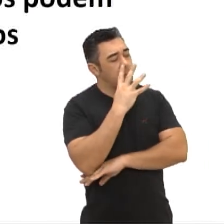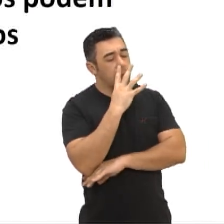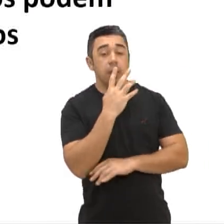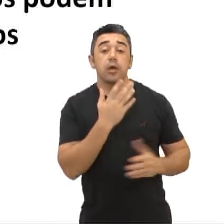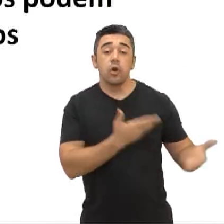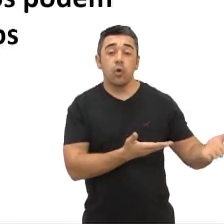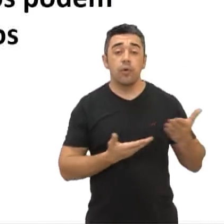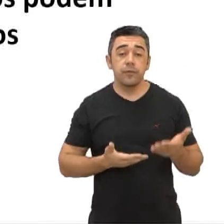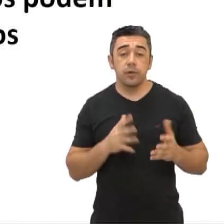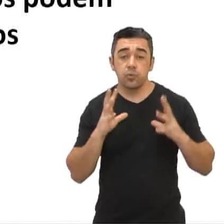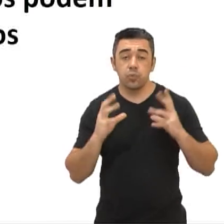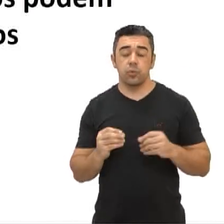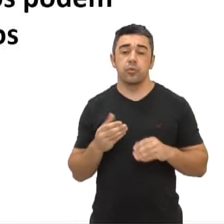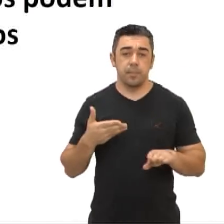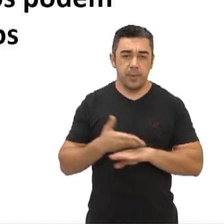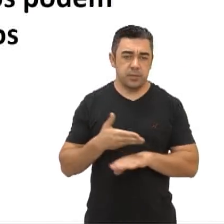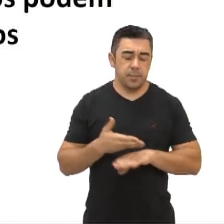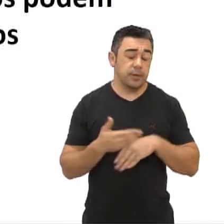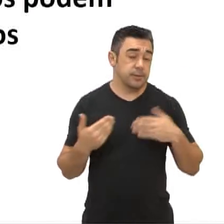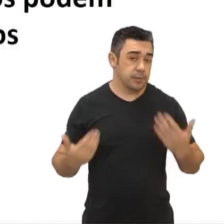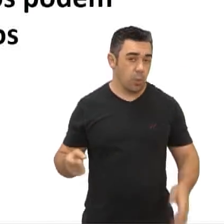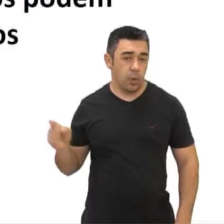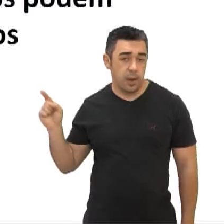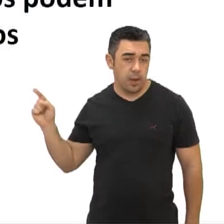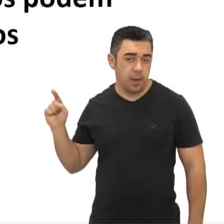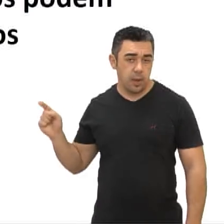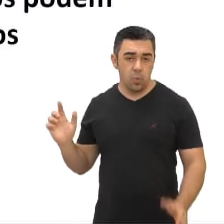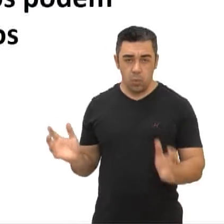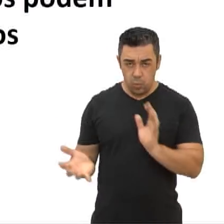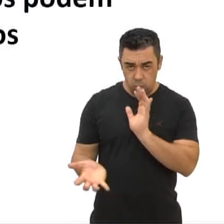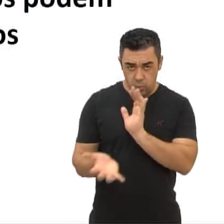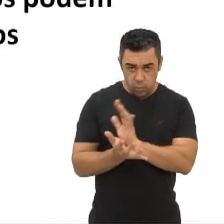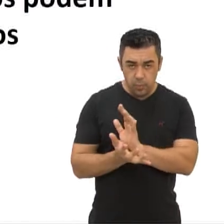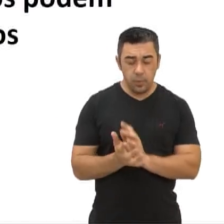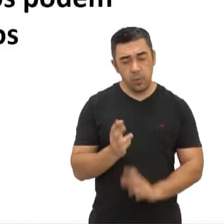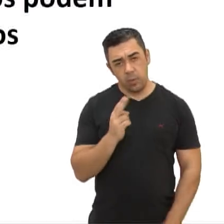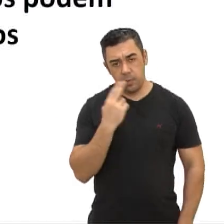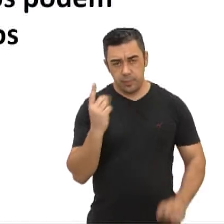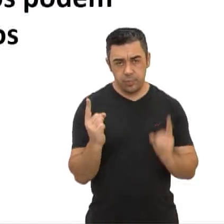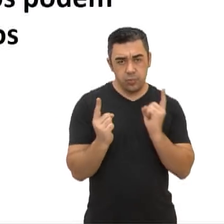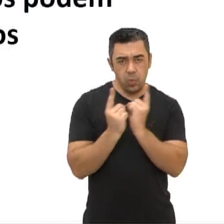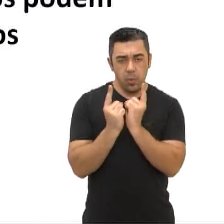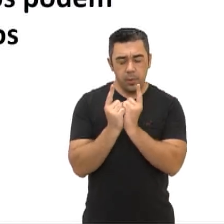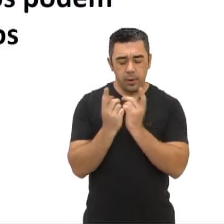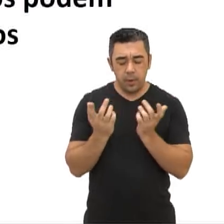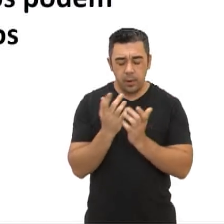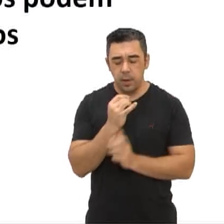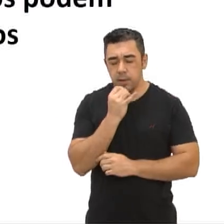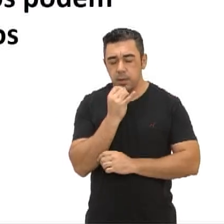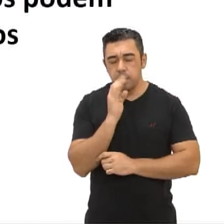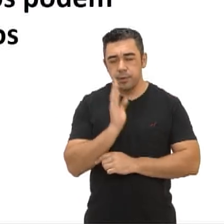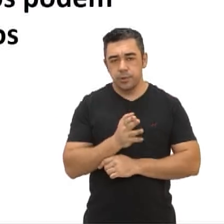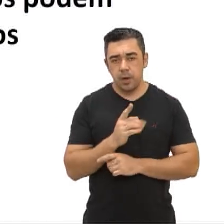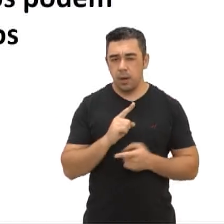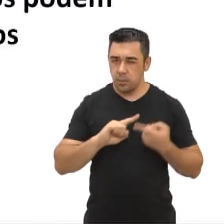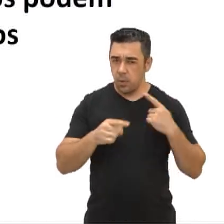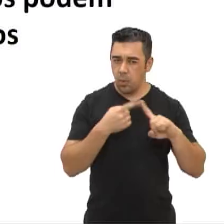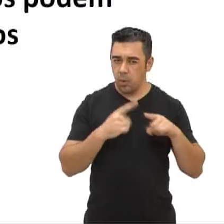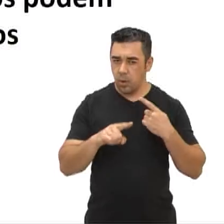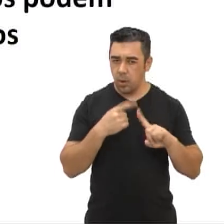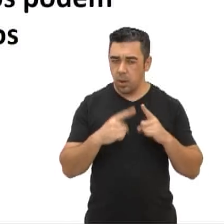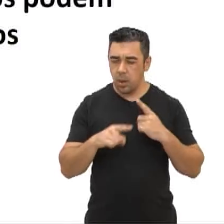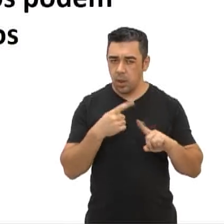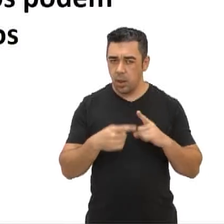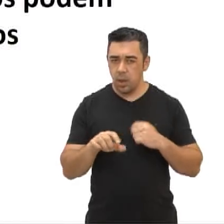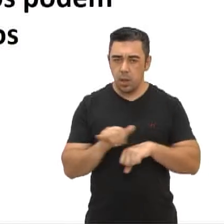pandeiro, tá? Então o pandeiro, ele é um instrumento bem utilizado aí dentro das emboladas. Então,